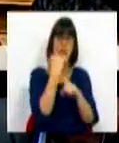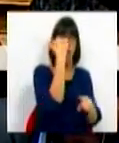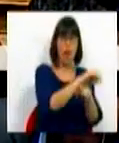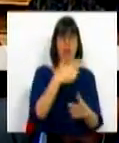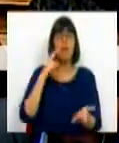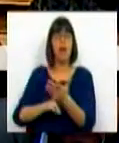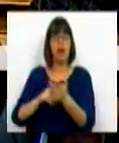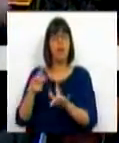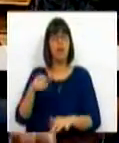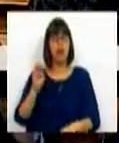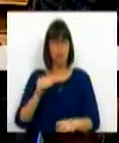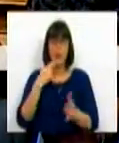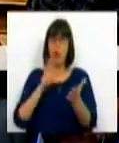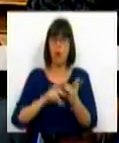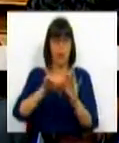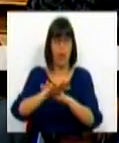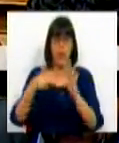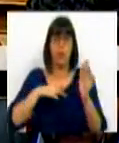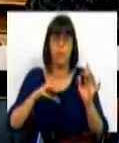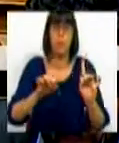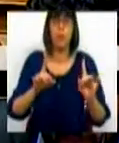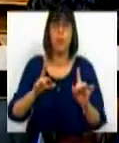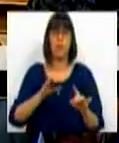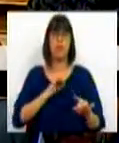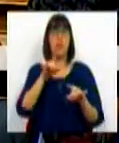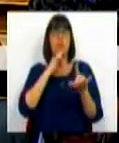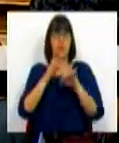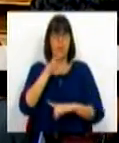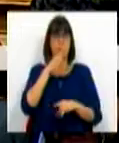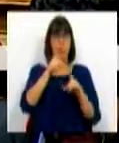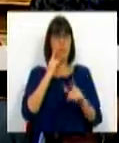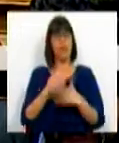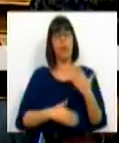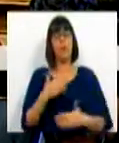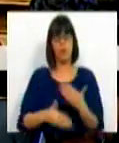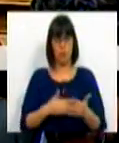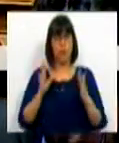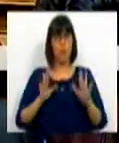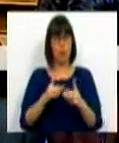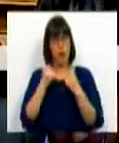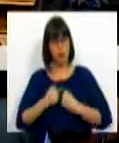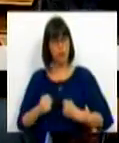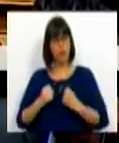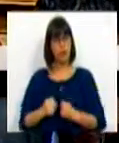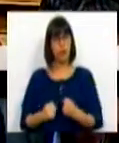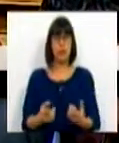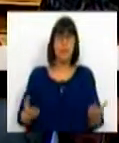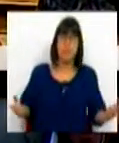dão razão ao Partido Socialista e não dão razão à direita portuguesa. Os senhores deputados continuam a insistir